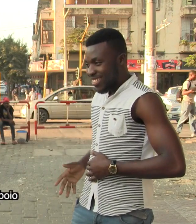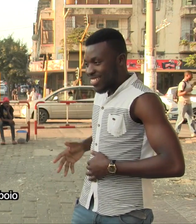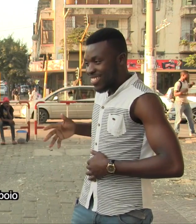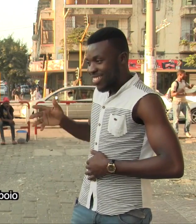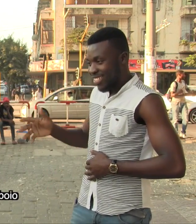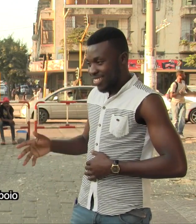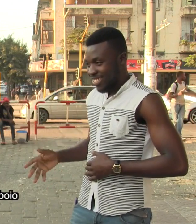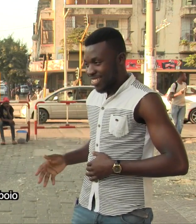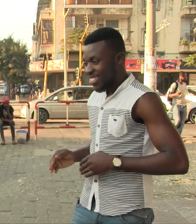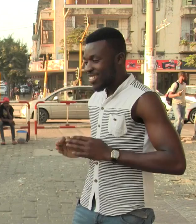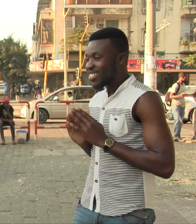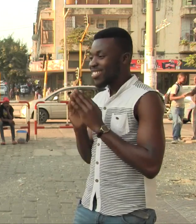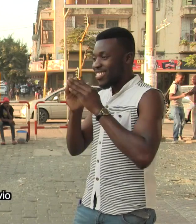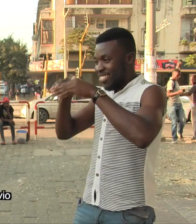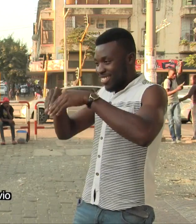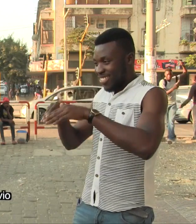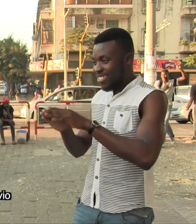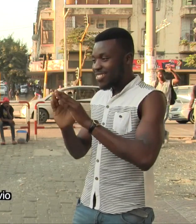comboio,